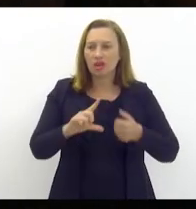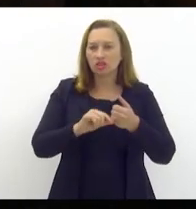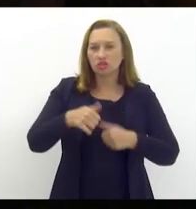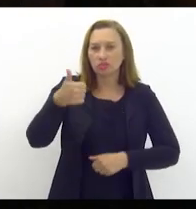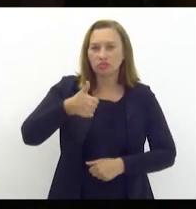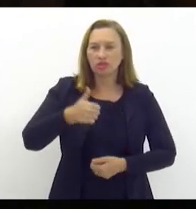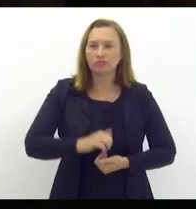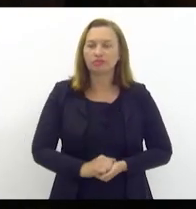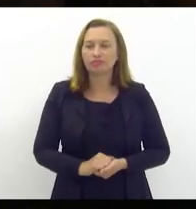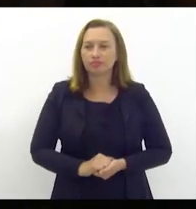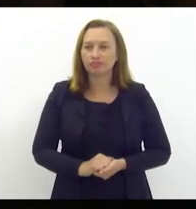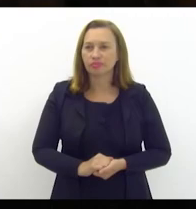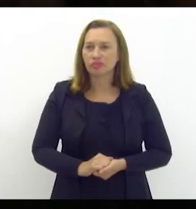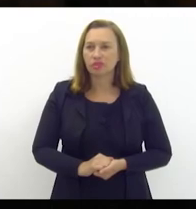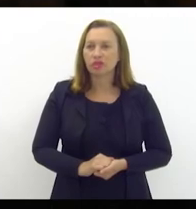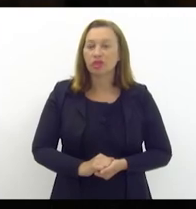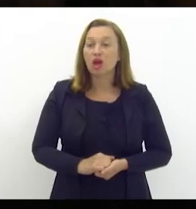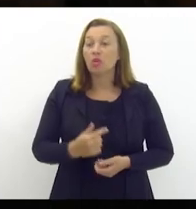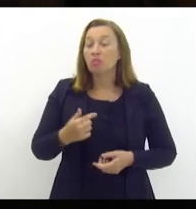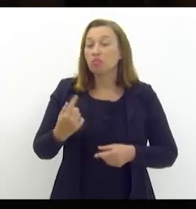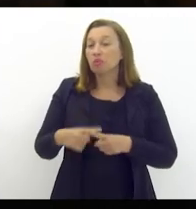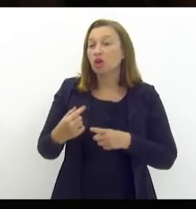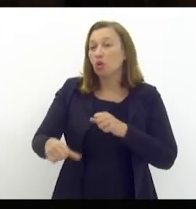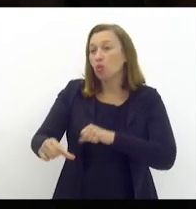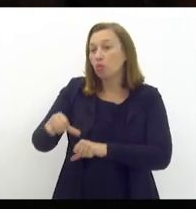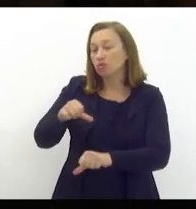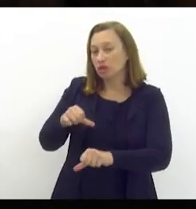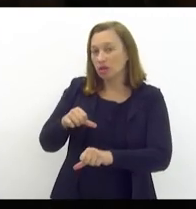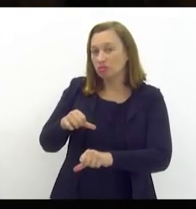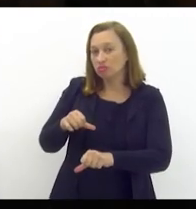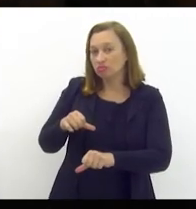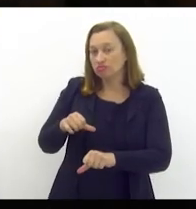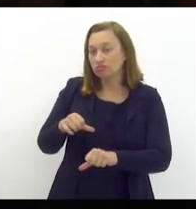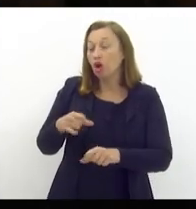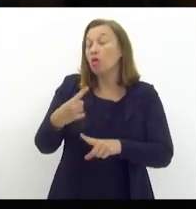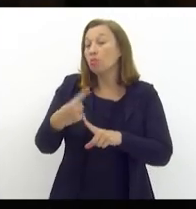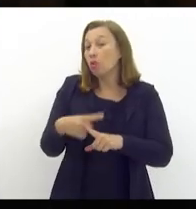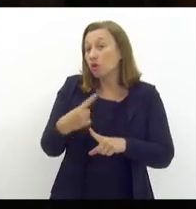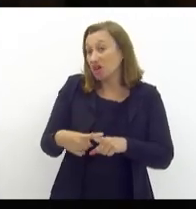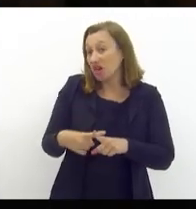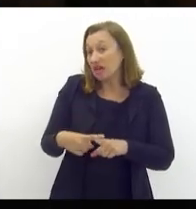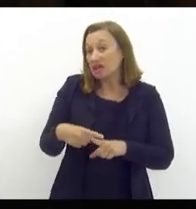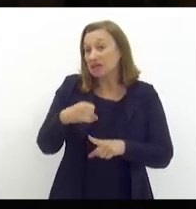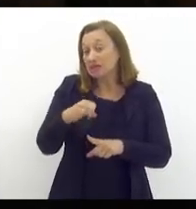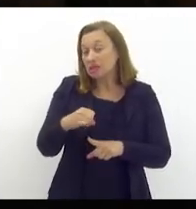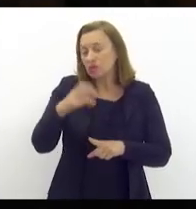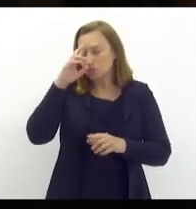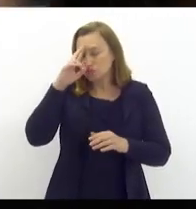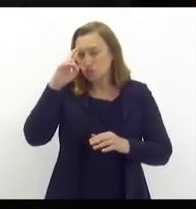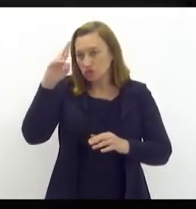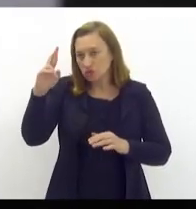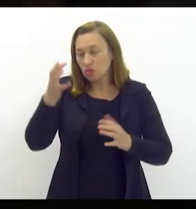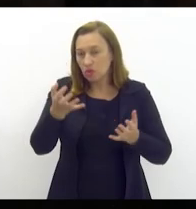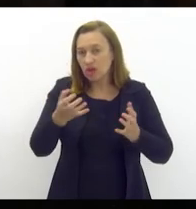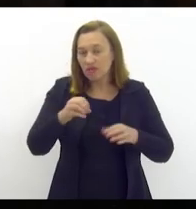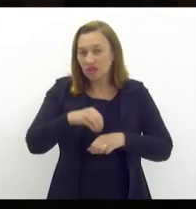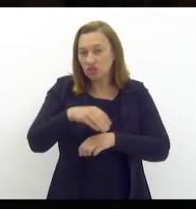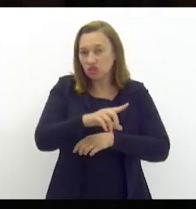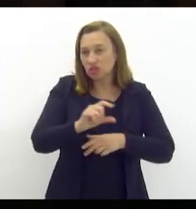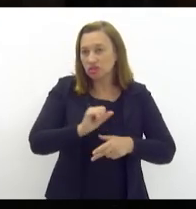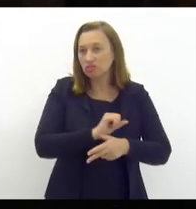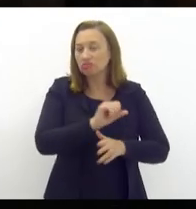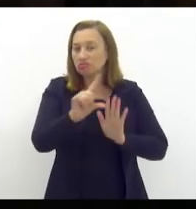1º. Então, por que eu sou contrário à forma? Porque se Vossa Excelência quer fazer uma indicação